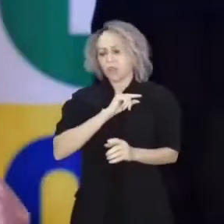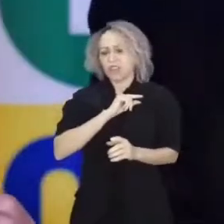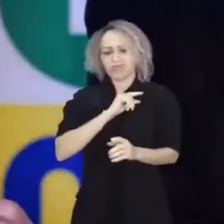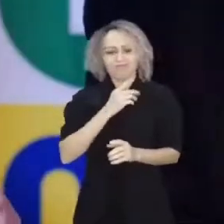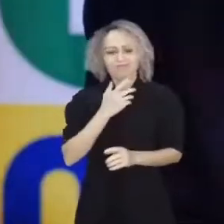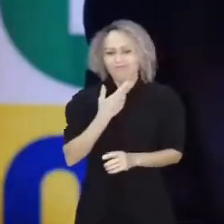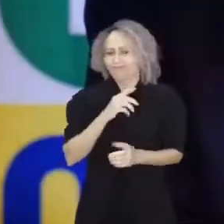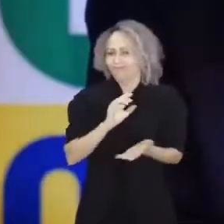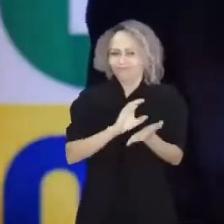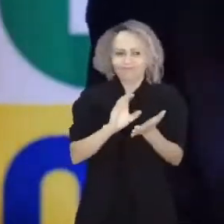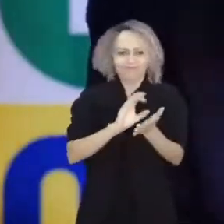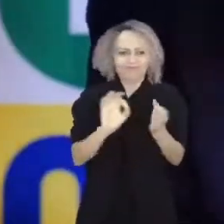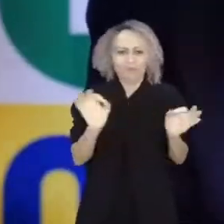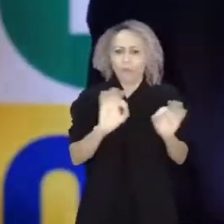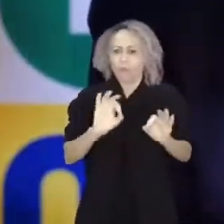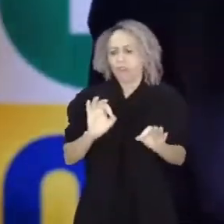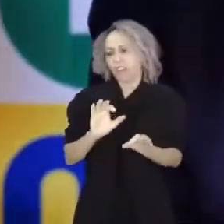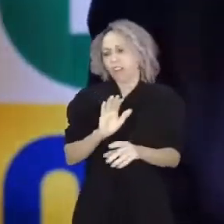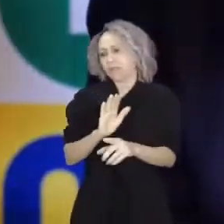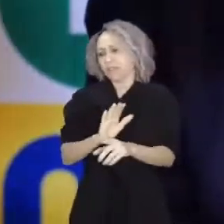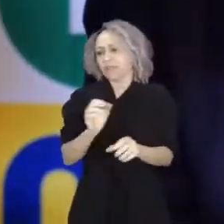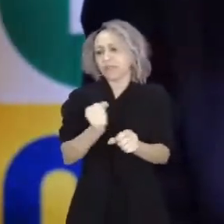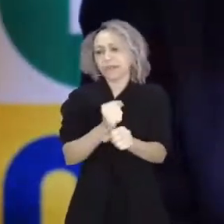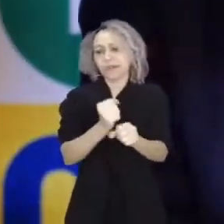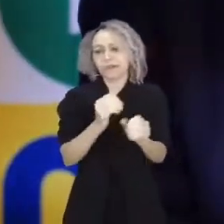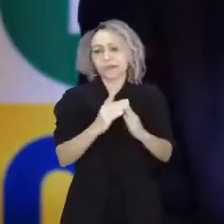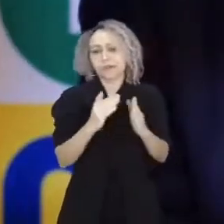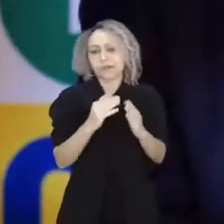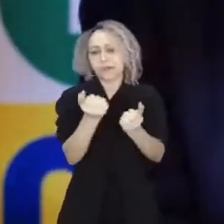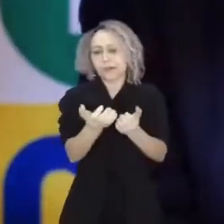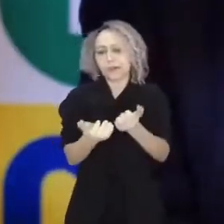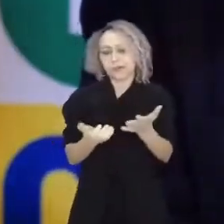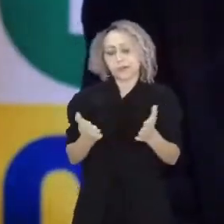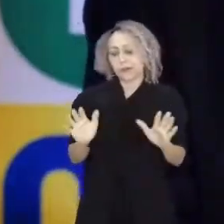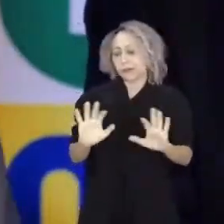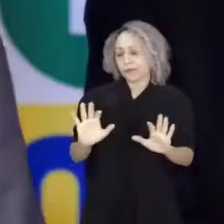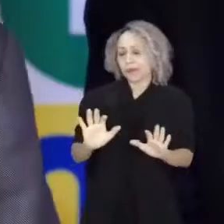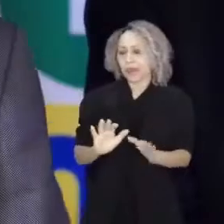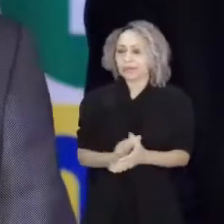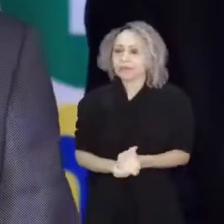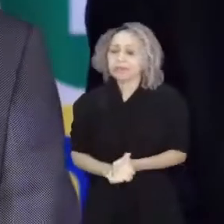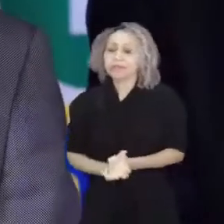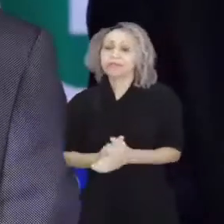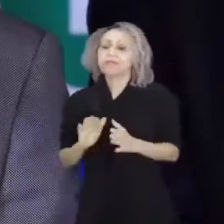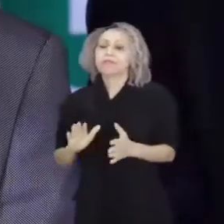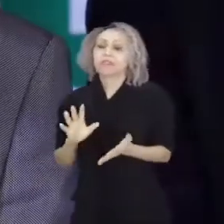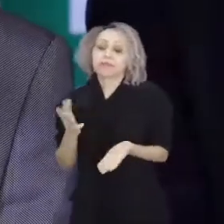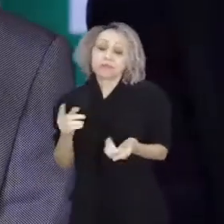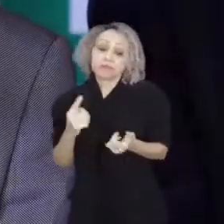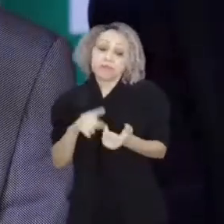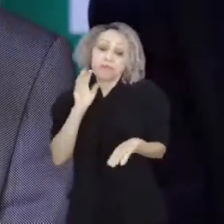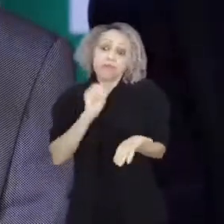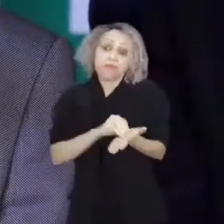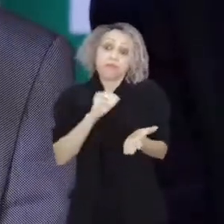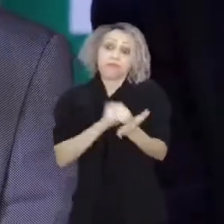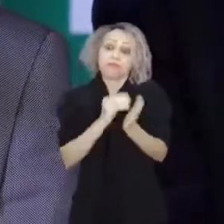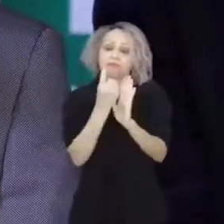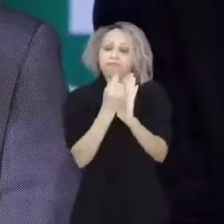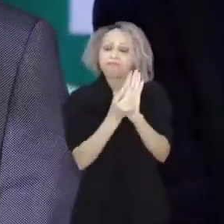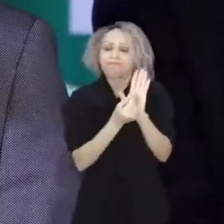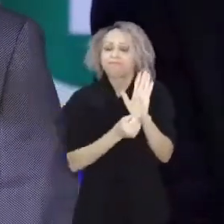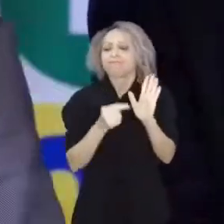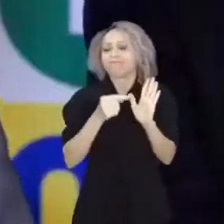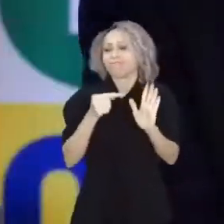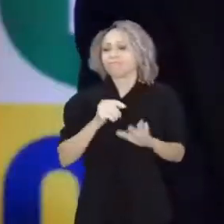na transição se a gente consegue as informações com o Conselho Curador da FGTS, para que a gente possa